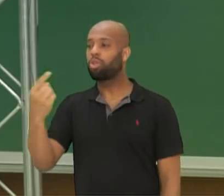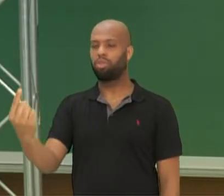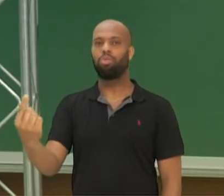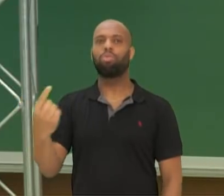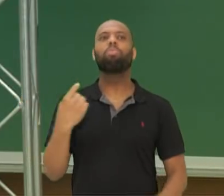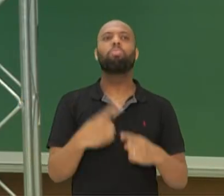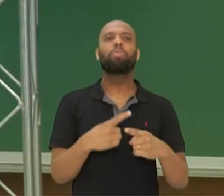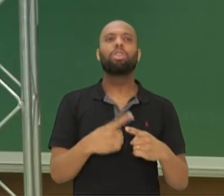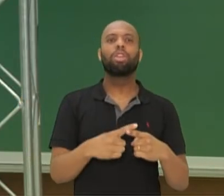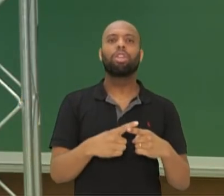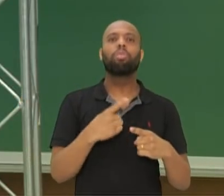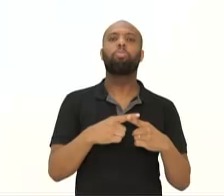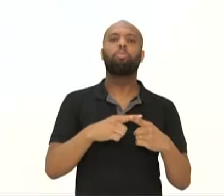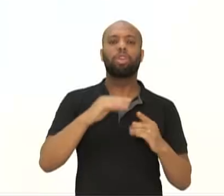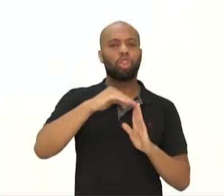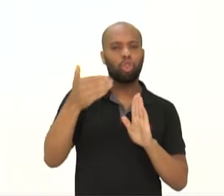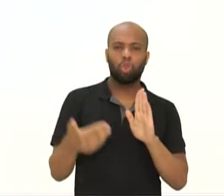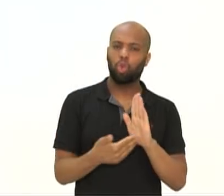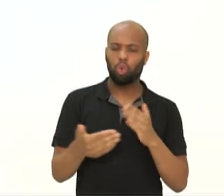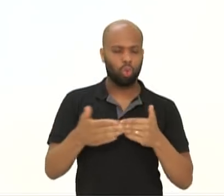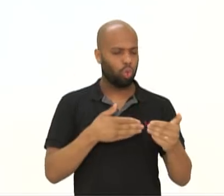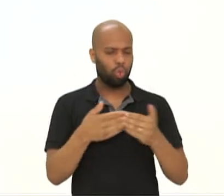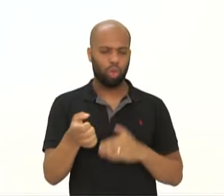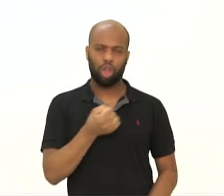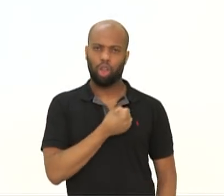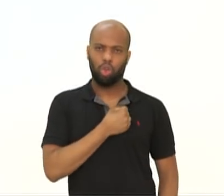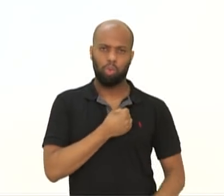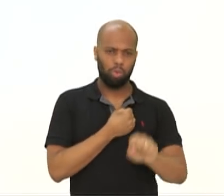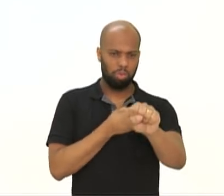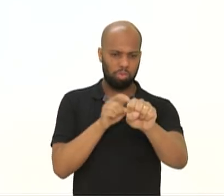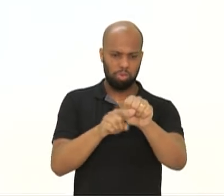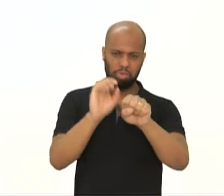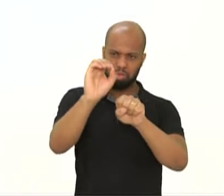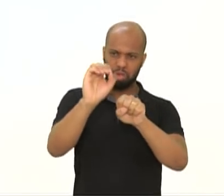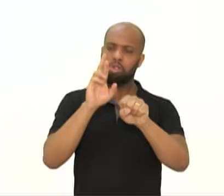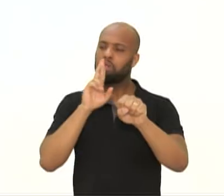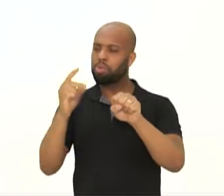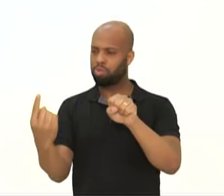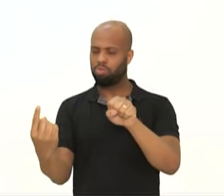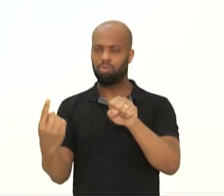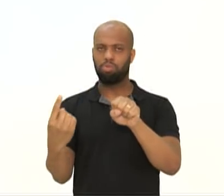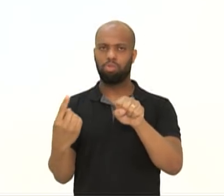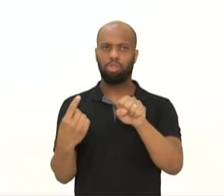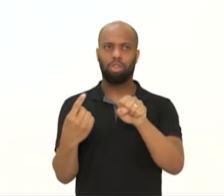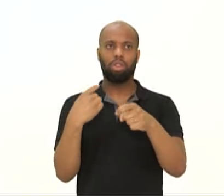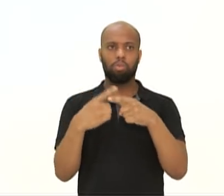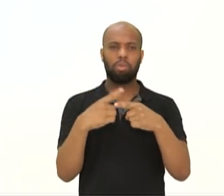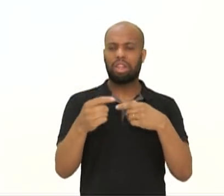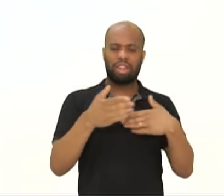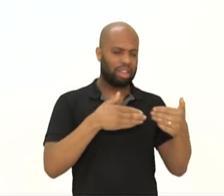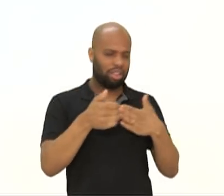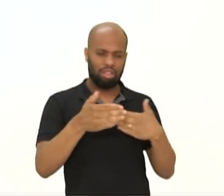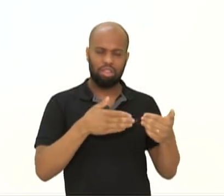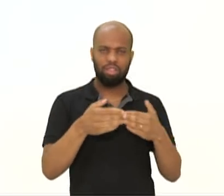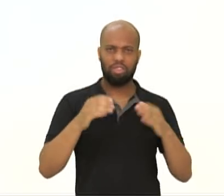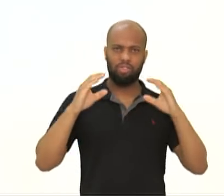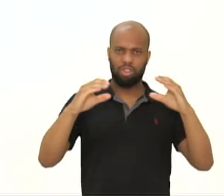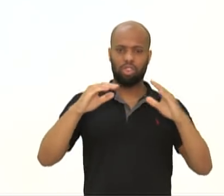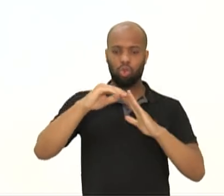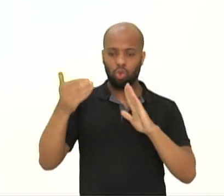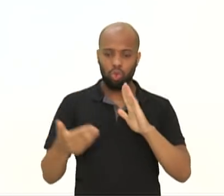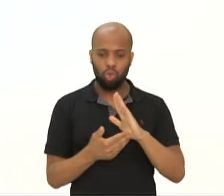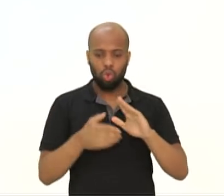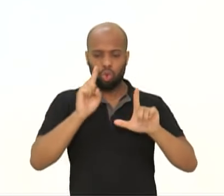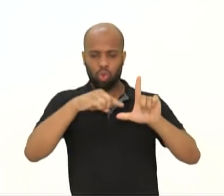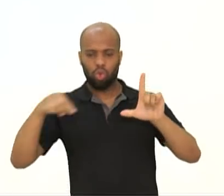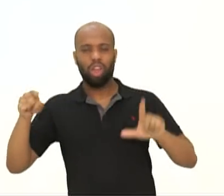quê? Porque todo número elevado a zero dá 1. Tanto que independente de qual função você tenha, olha só, todos os